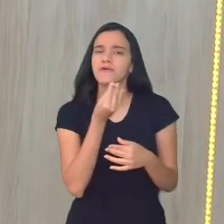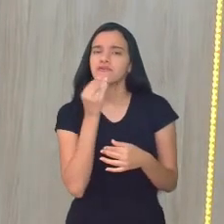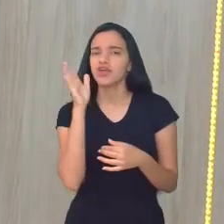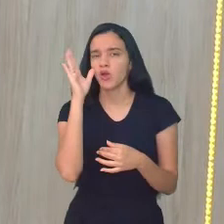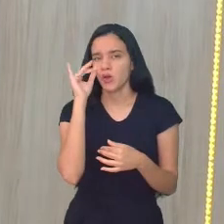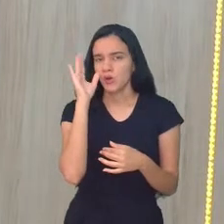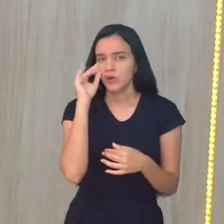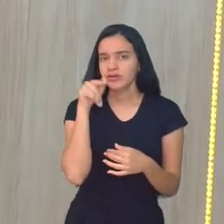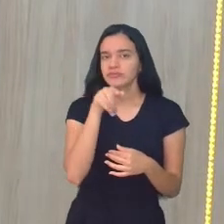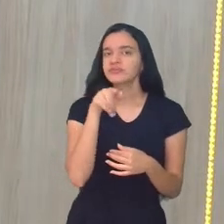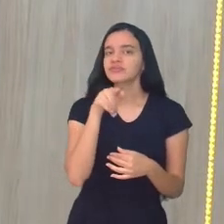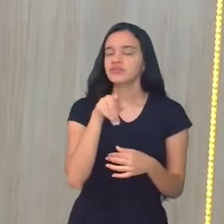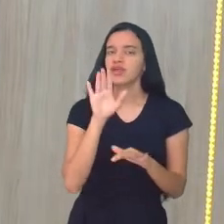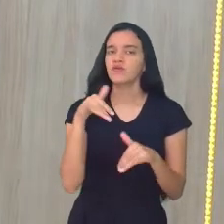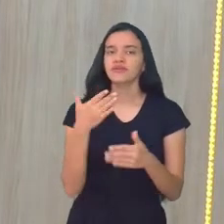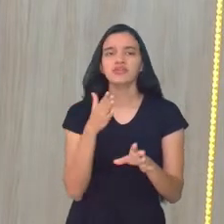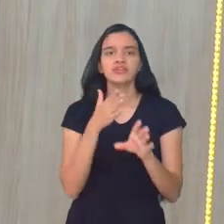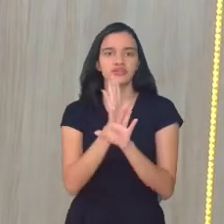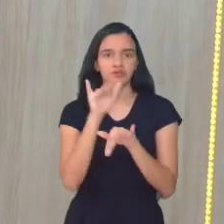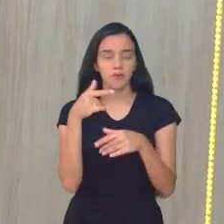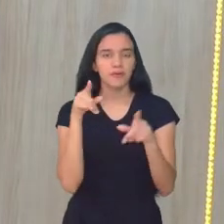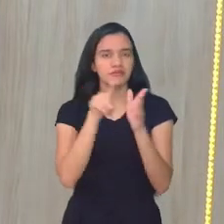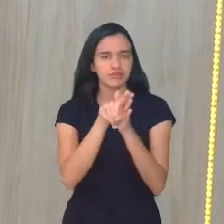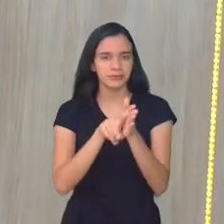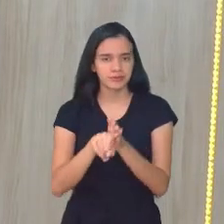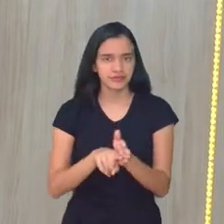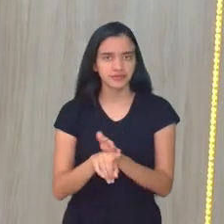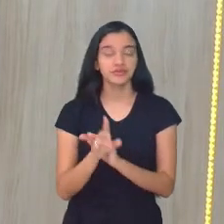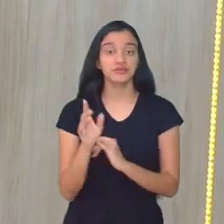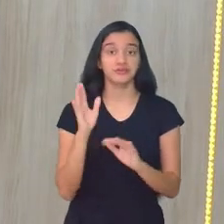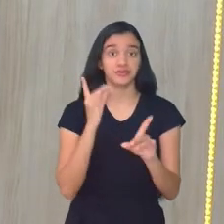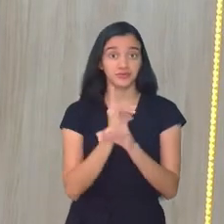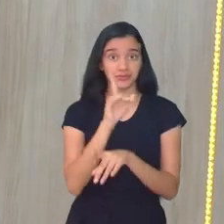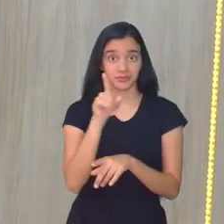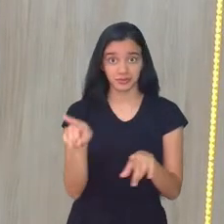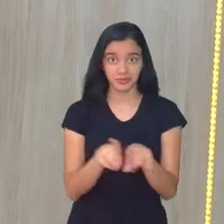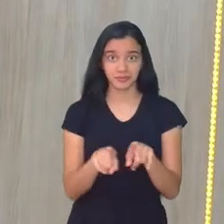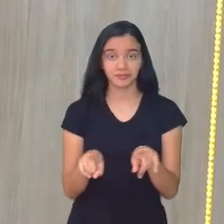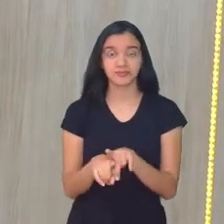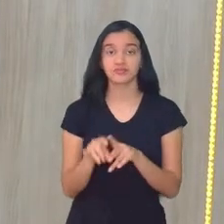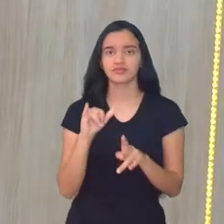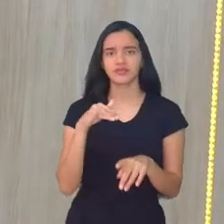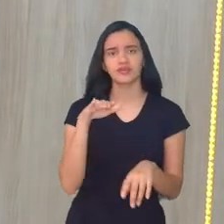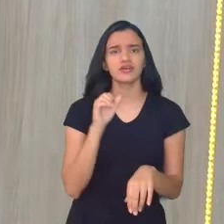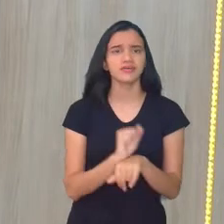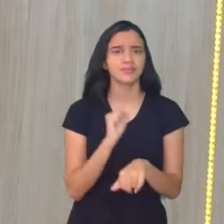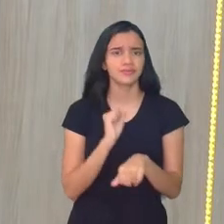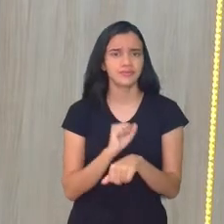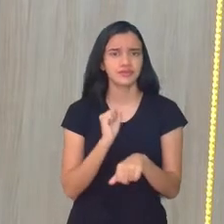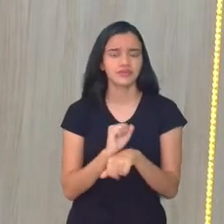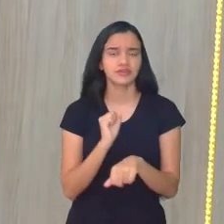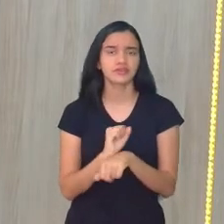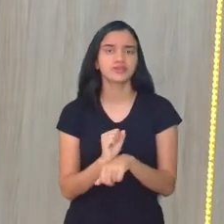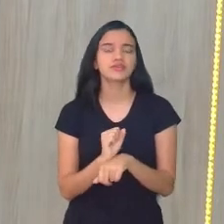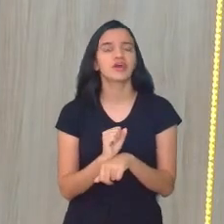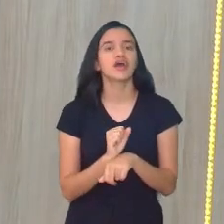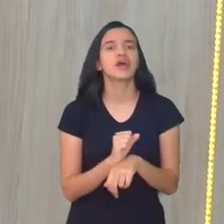curiosidade que você descobriu, que você pesquisou, que você encontrou. E se não, espera um pouquinho